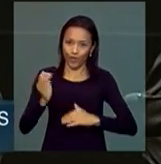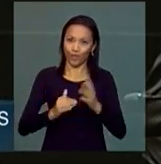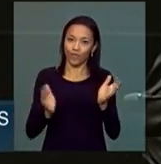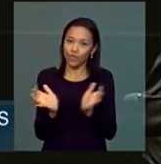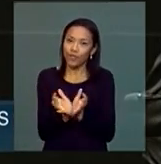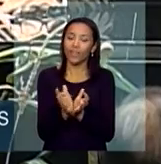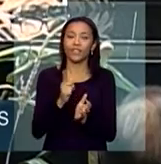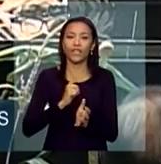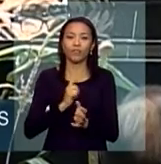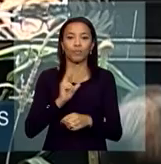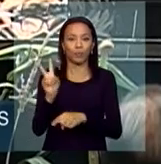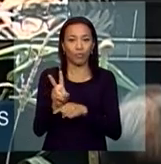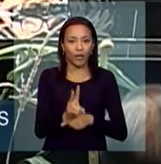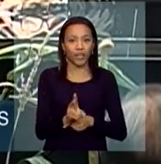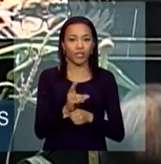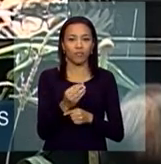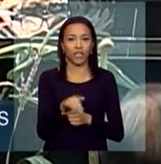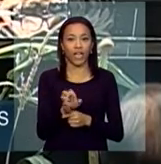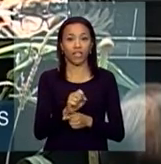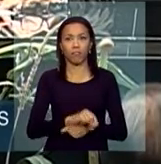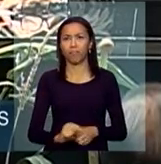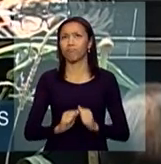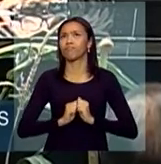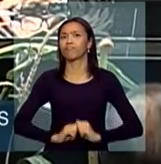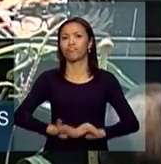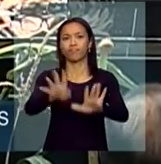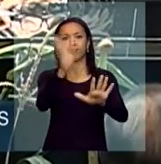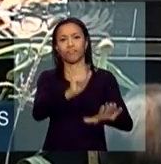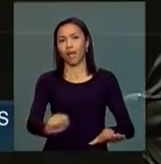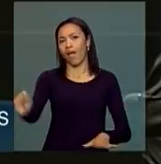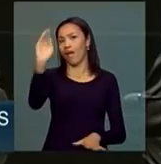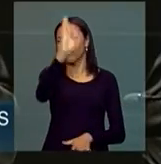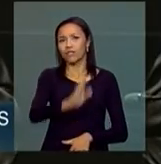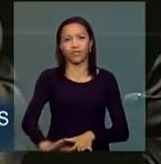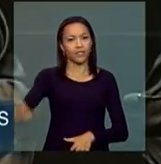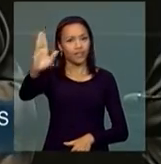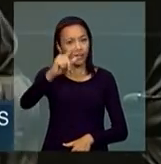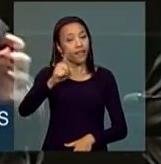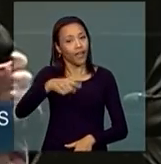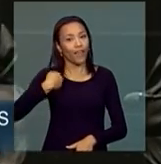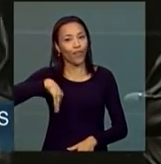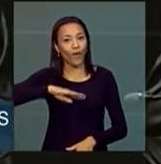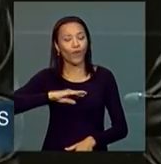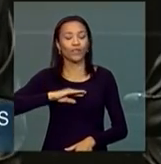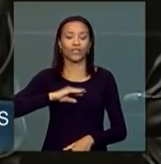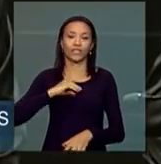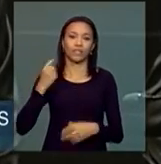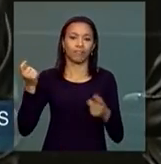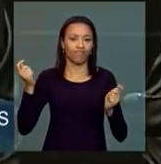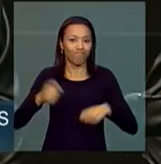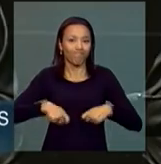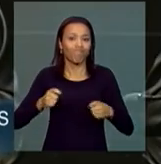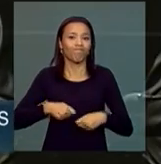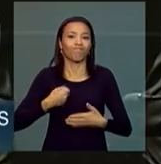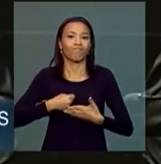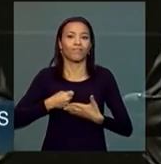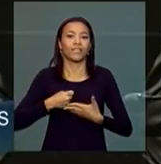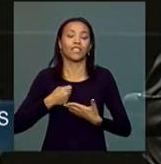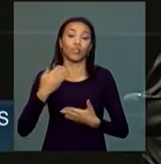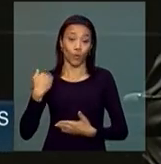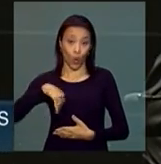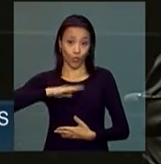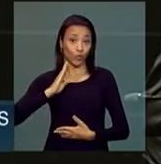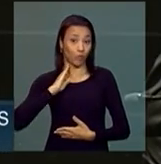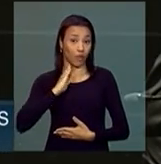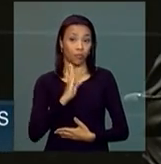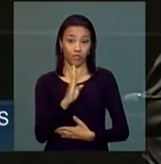do crédito rural espalhado por esse Brasil afora, que é toda a nossa rede, a nossa capacidade do nosso banco, que é o